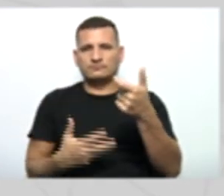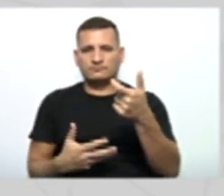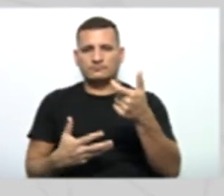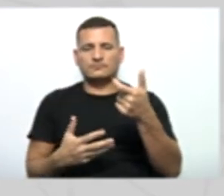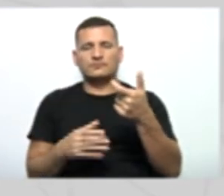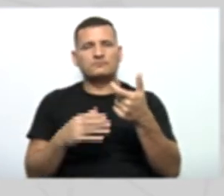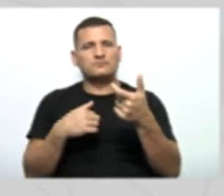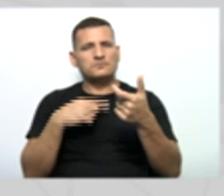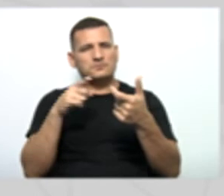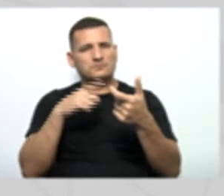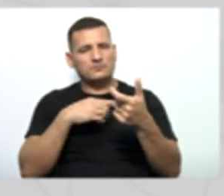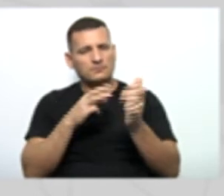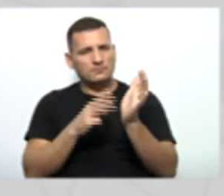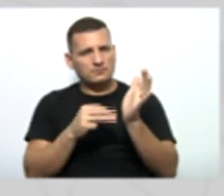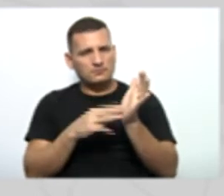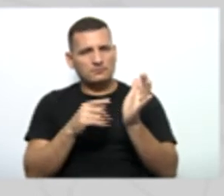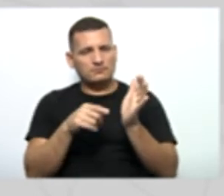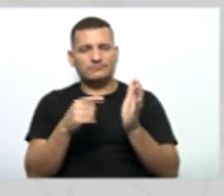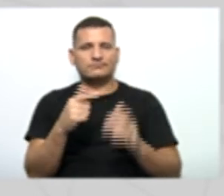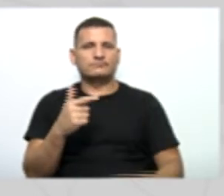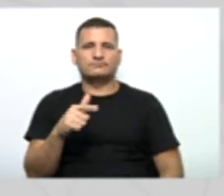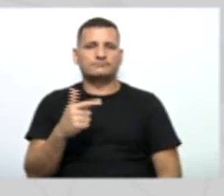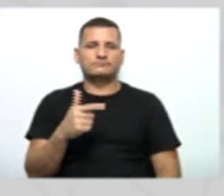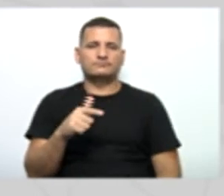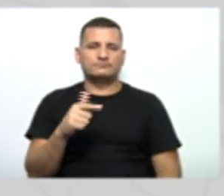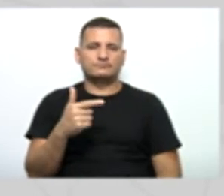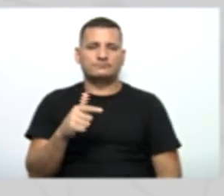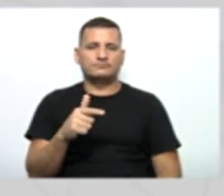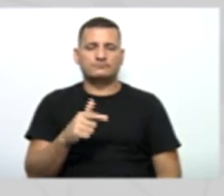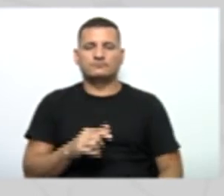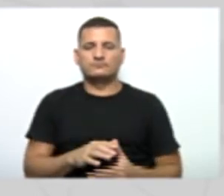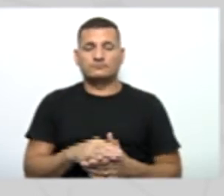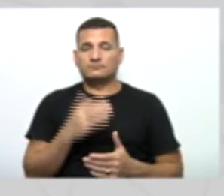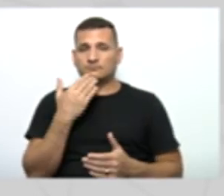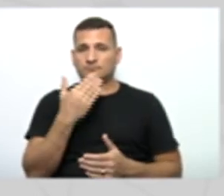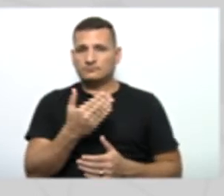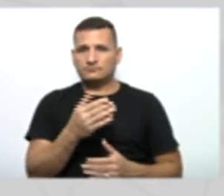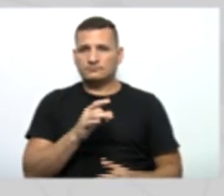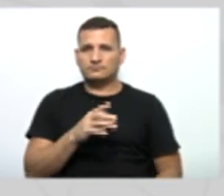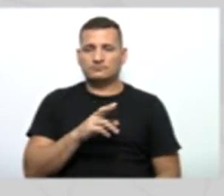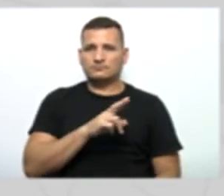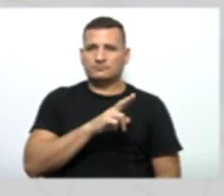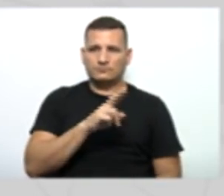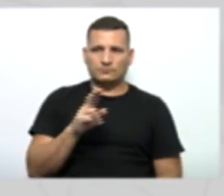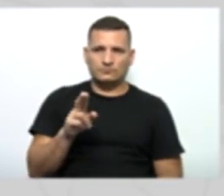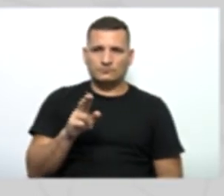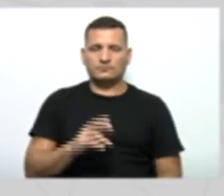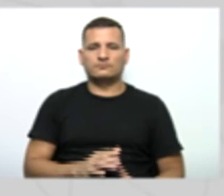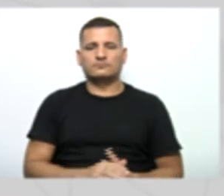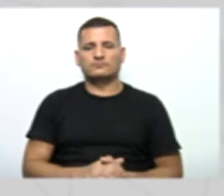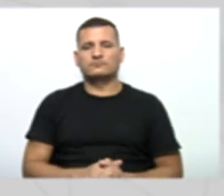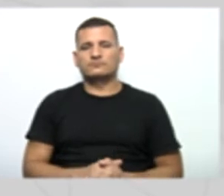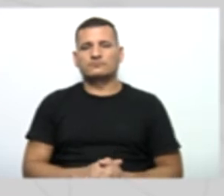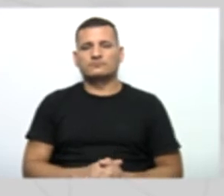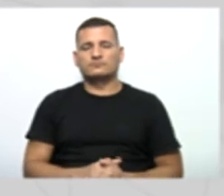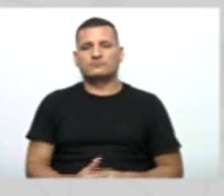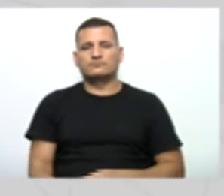método aqui? Ainda não, gente, ó. Por quê, ó? A gente está pedindo só o nome, não é isso, ó? O